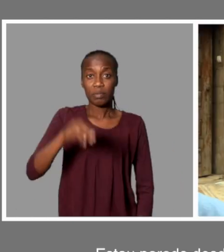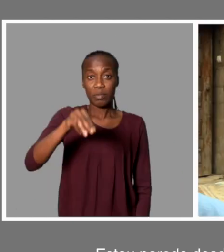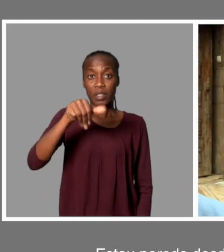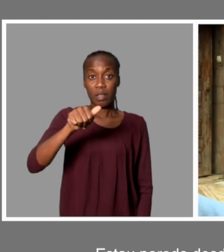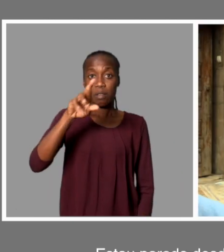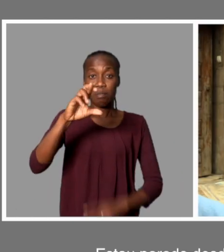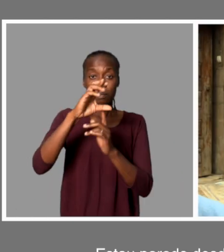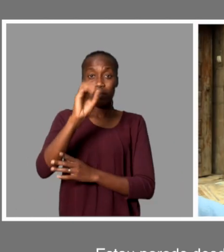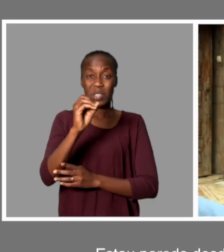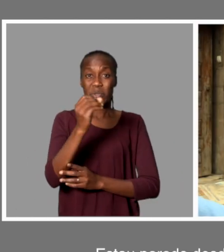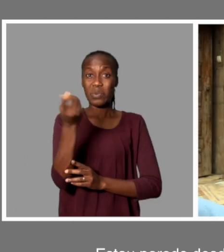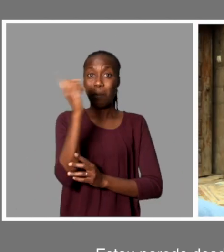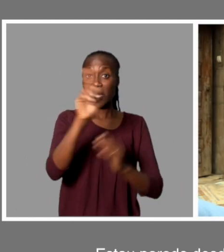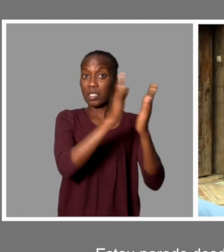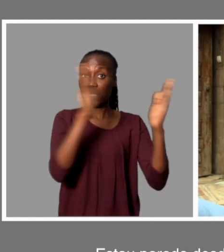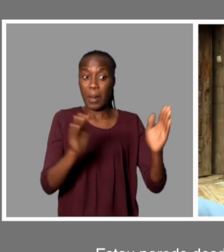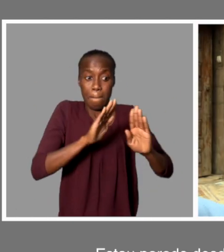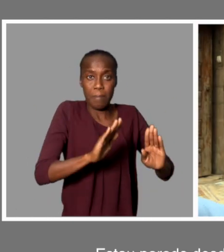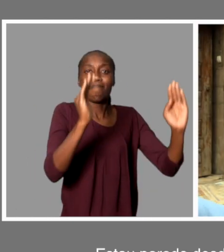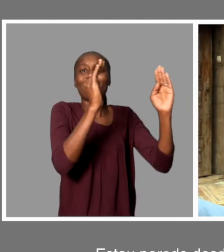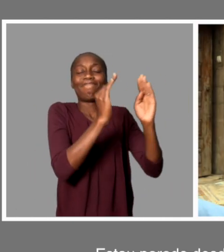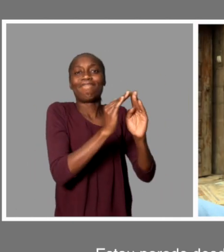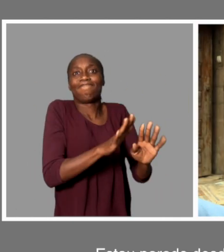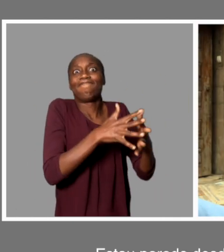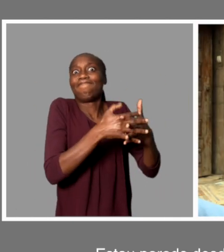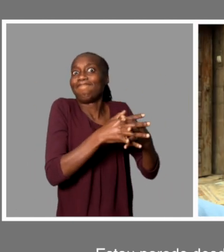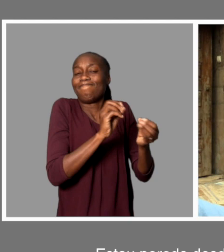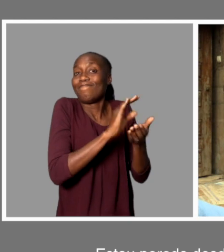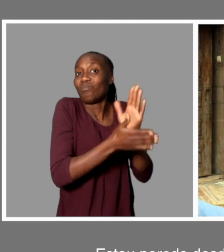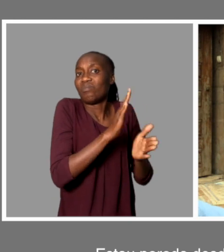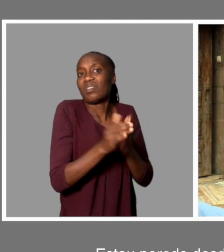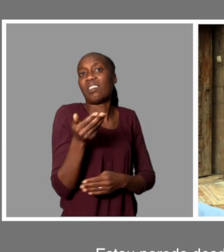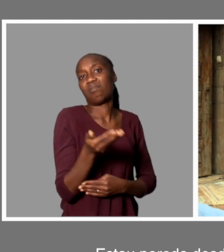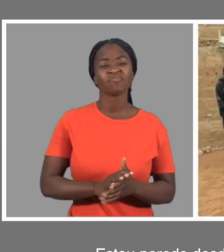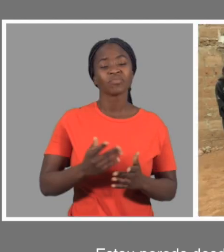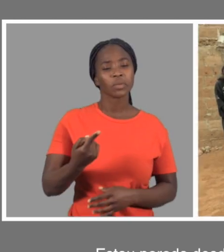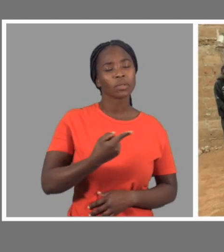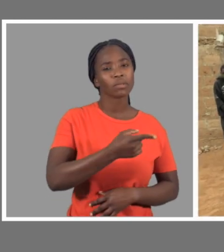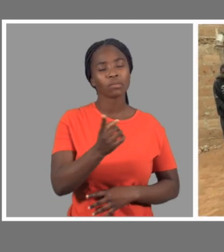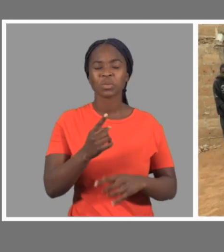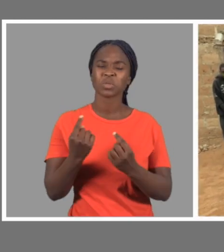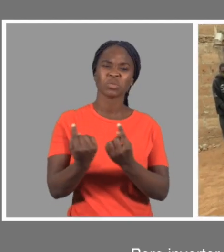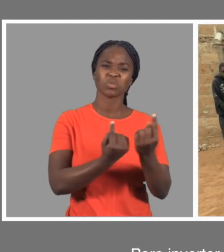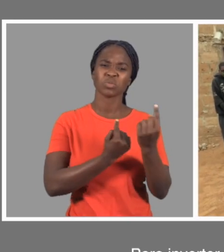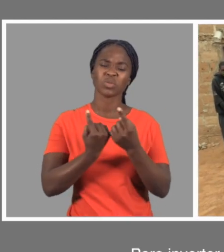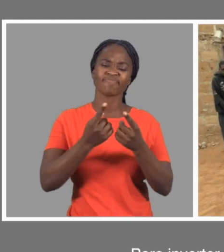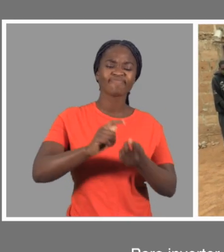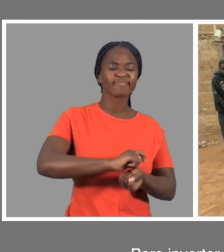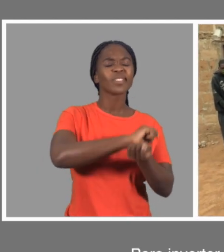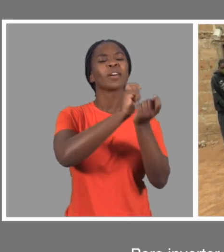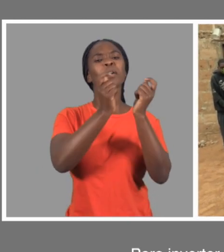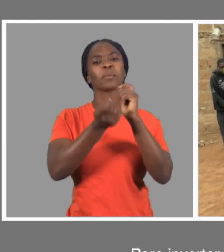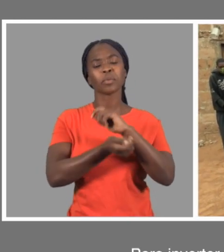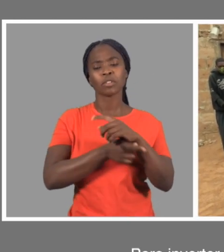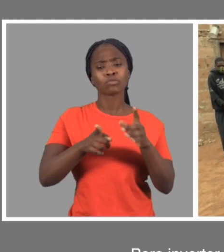Estamos parados desde março estou aqui em casa estou só para dizer nada Para inverter